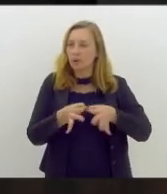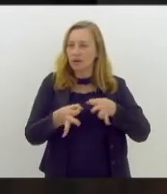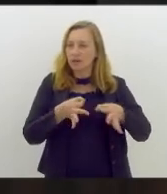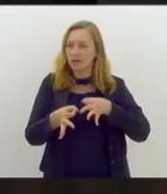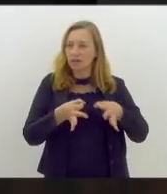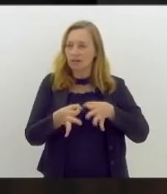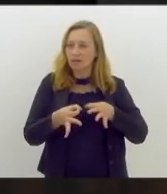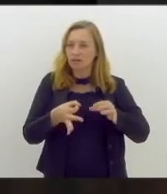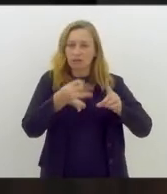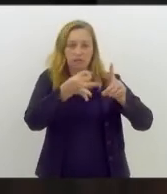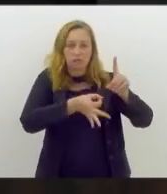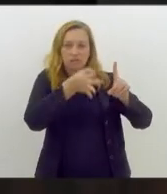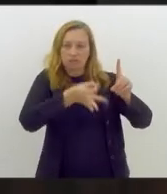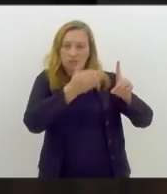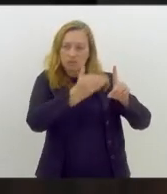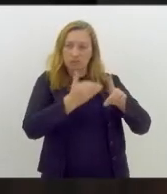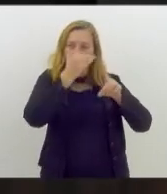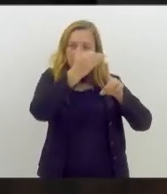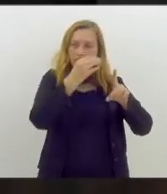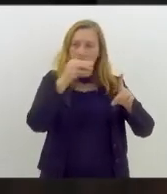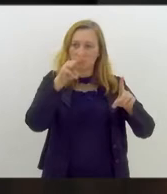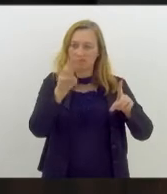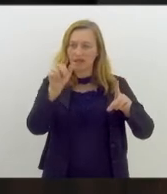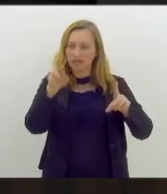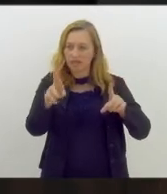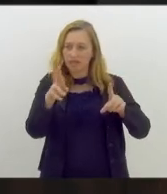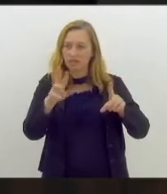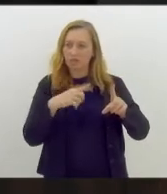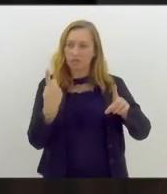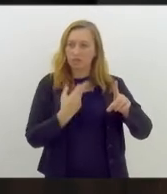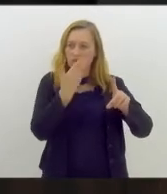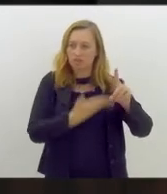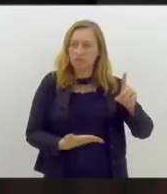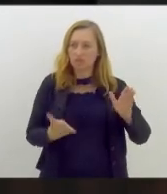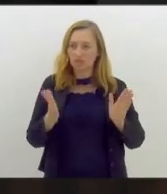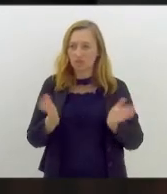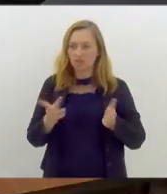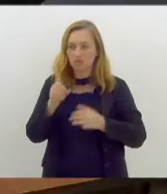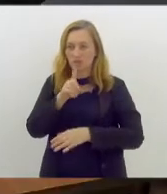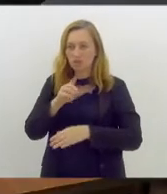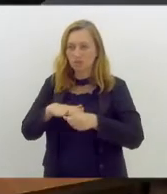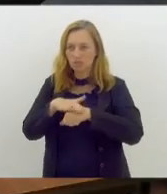pelo desembargador Wagner Cinelli, nosso homenageado dessa noite.